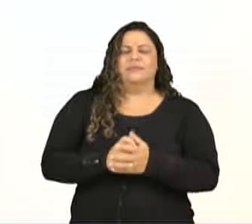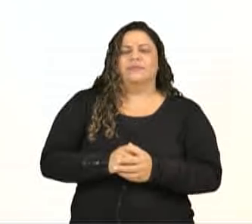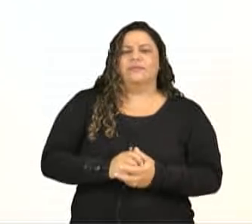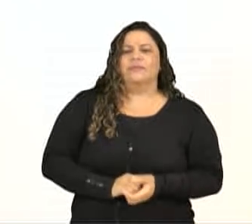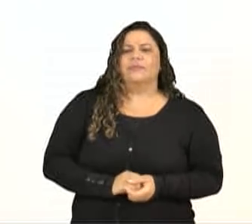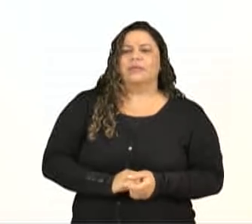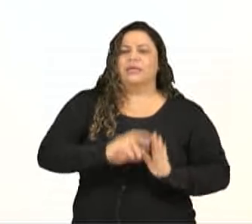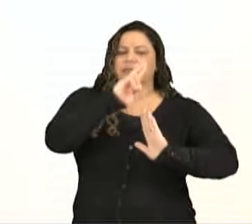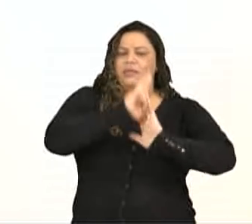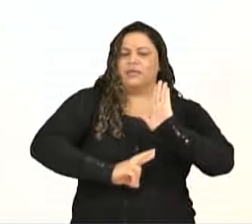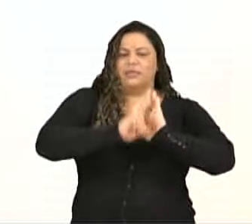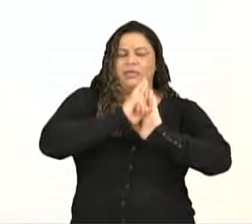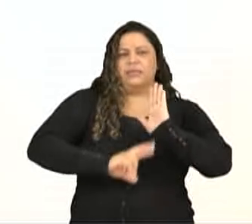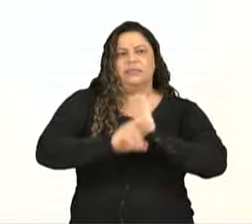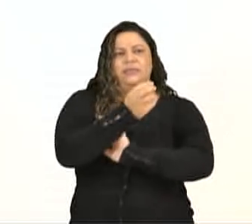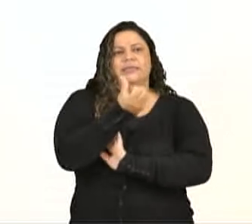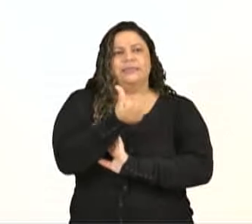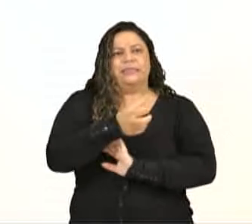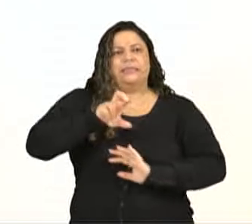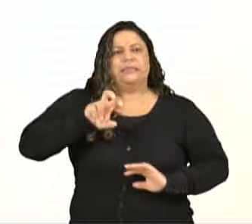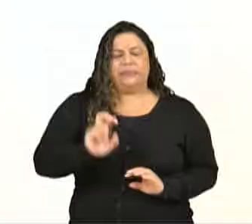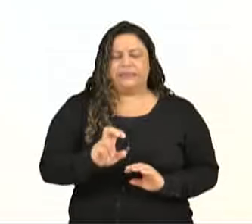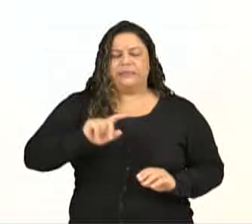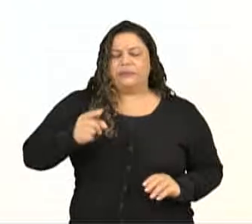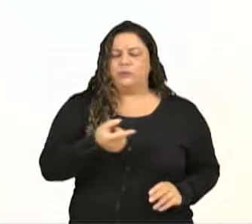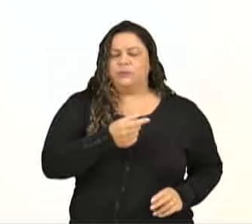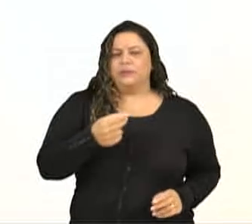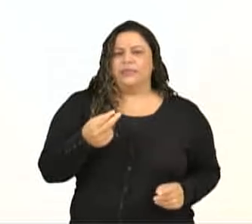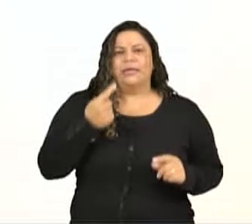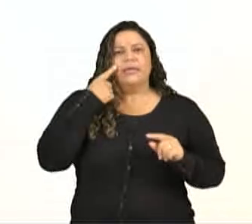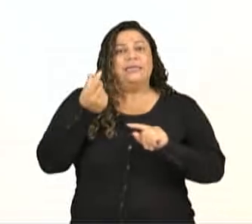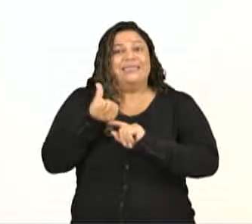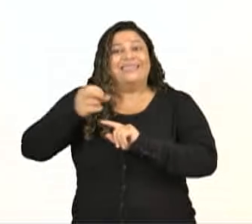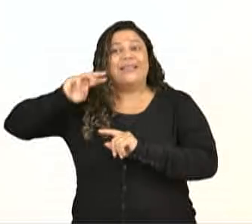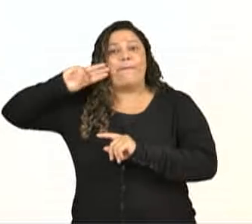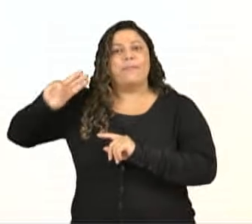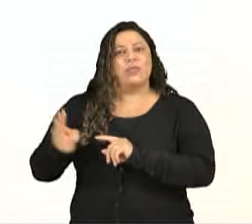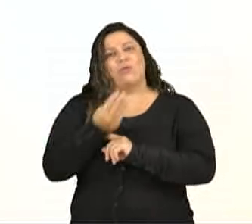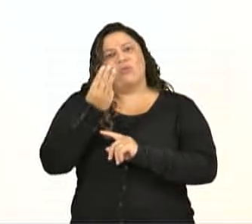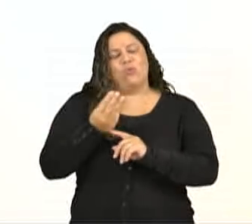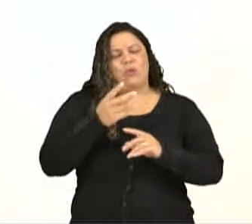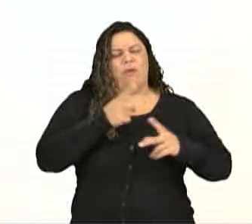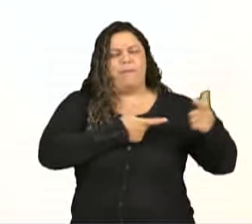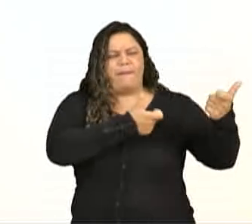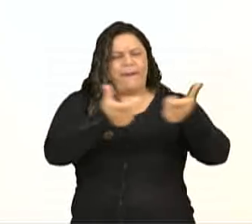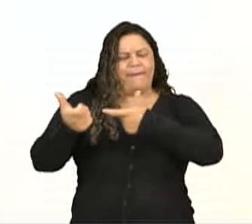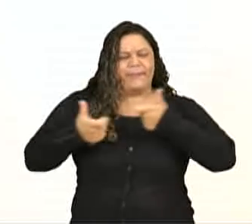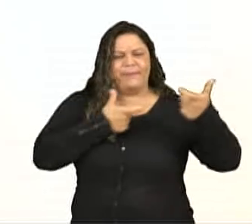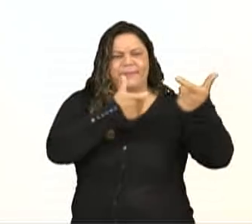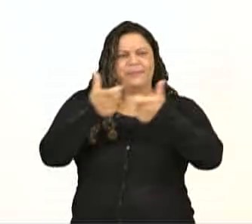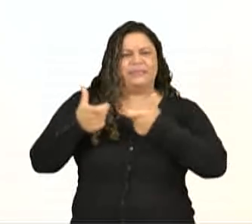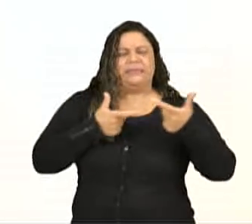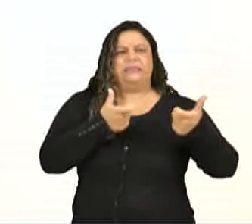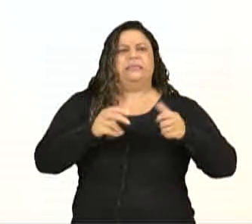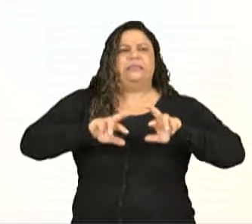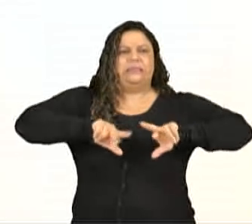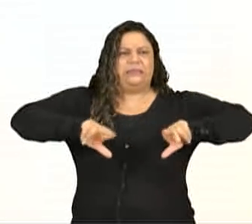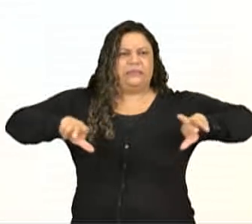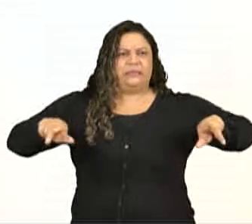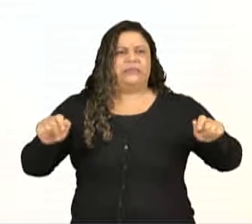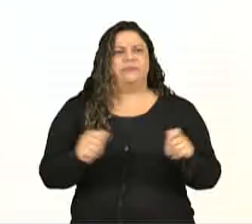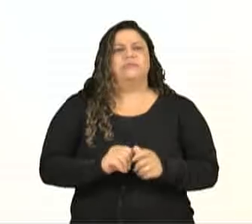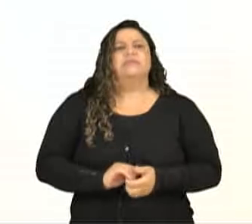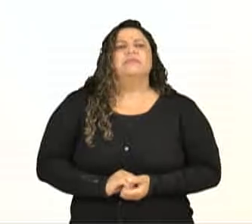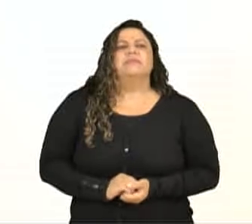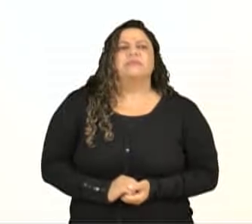65,6 milhões de pessoas passaram por deslocamento devido a conflitos, guerras ou fome, segundo